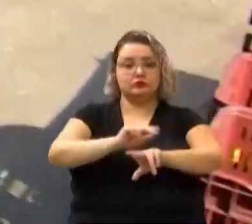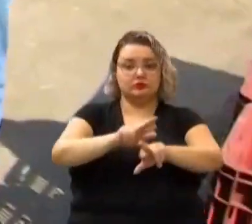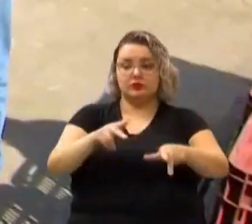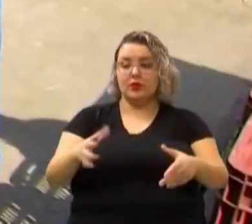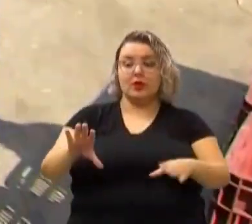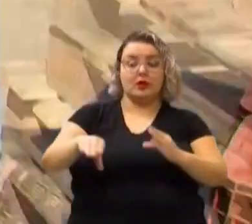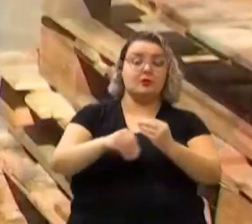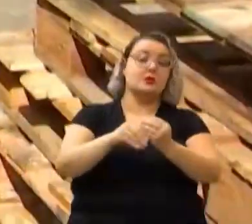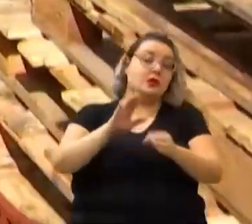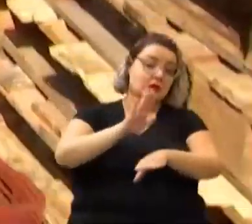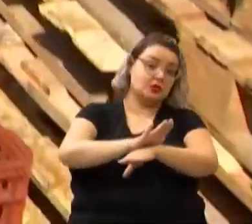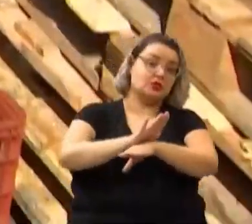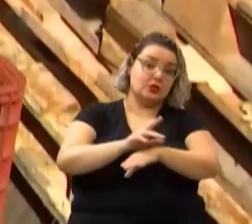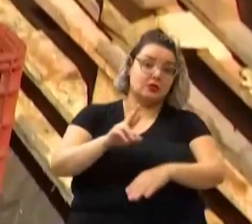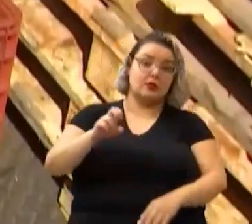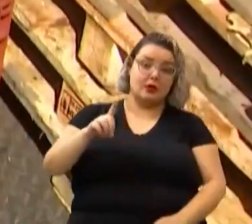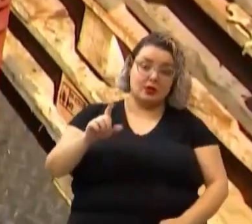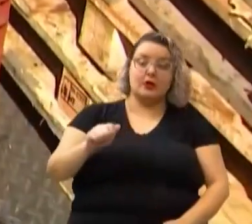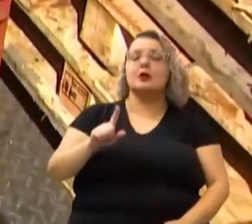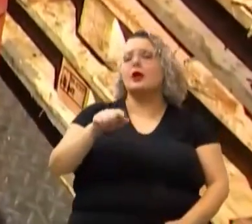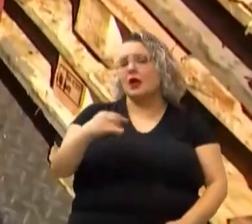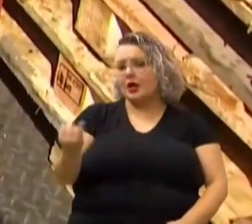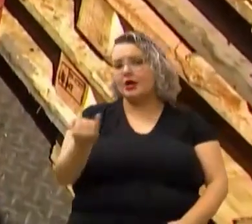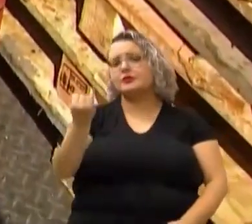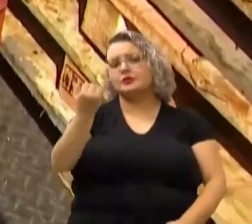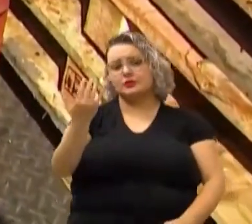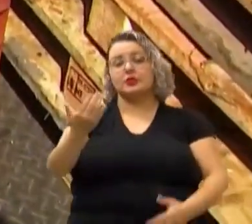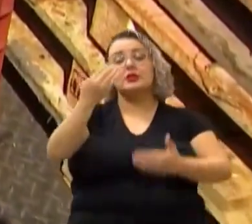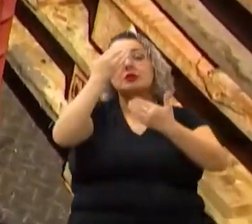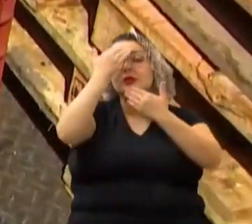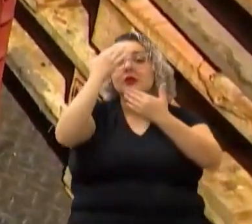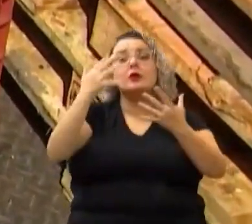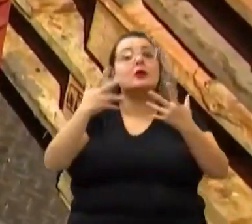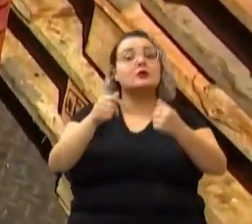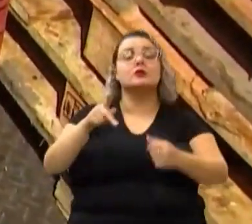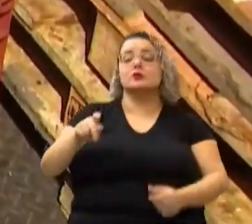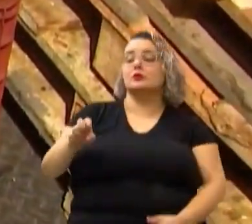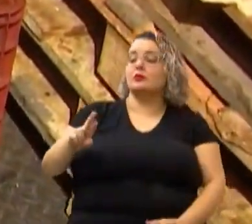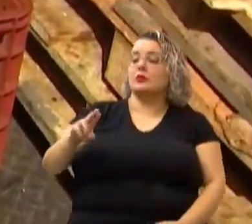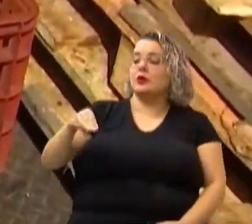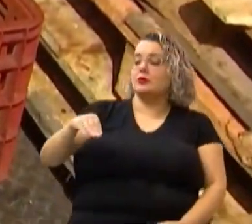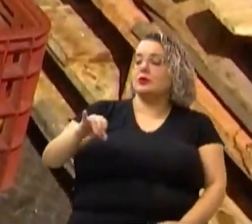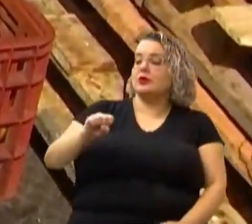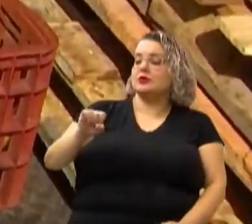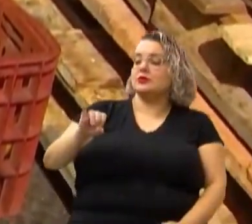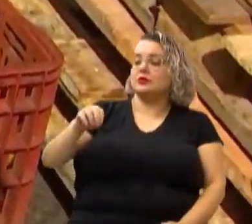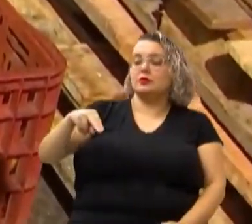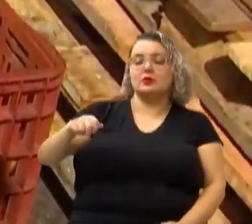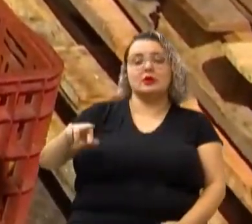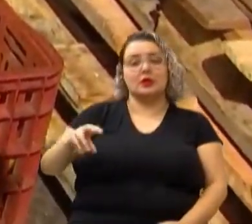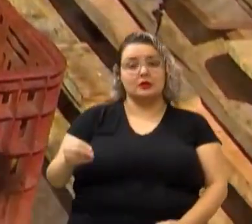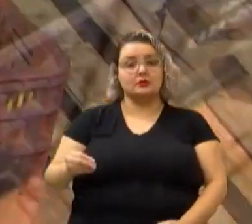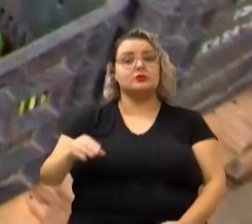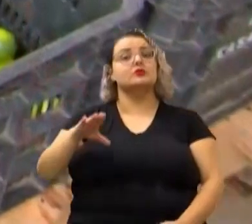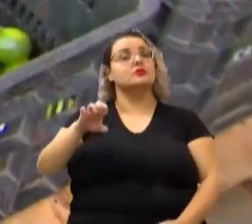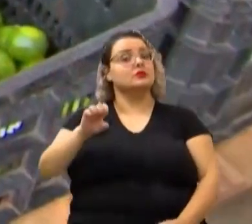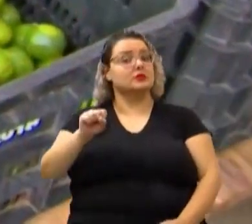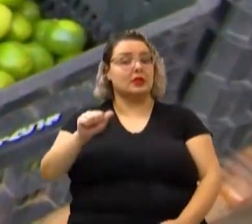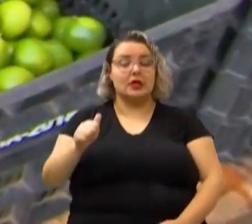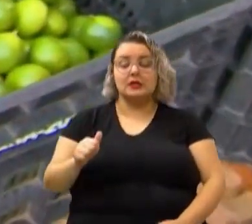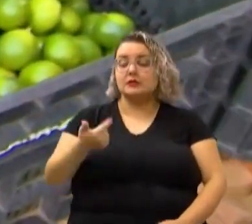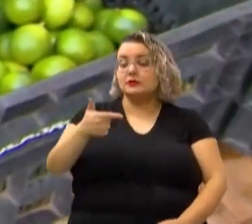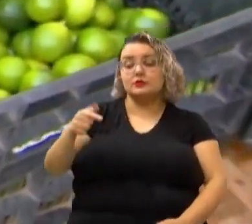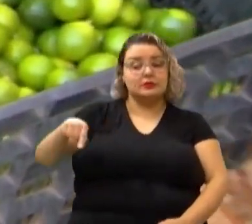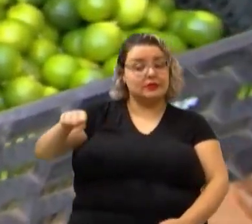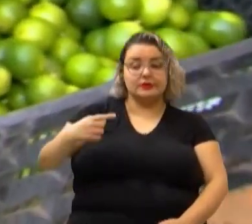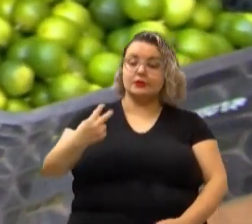itens que podem complementar, né, contribuir para a renda, é de extrema importância. Então, agradeço a todos os permissionários da SEASA Campinas,